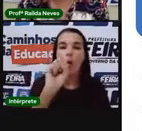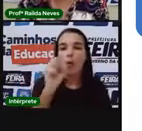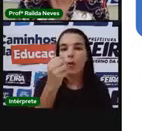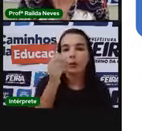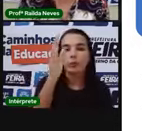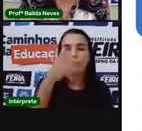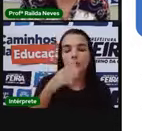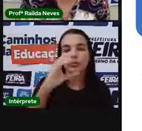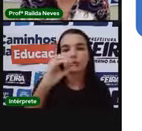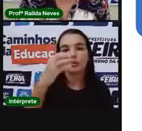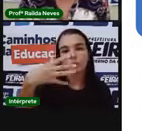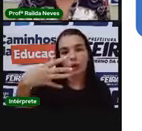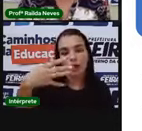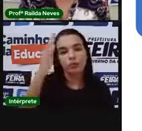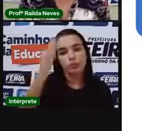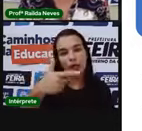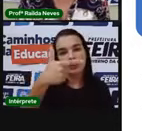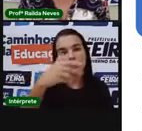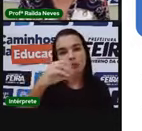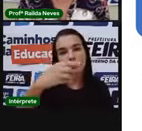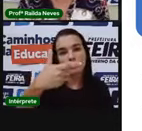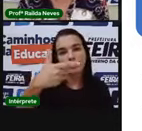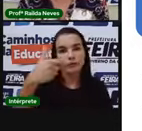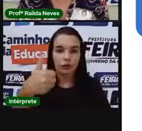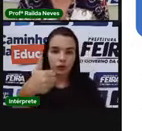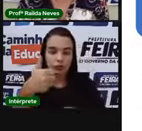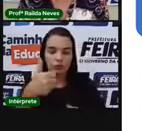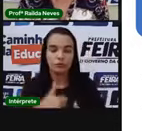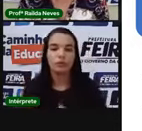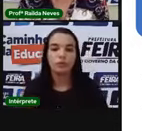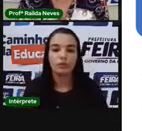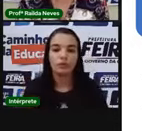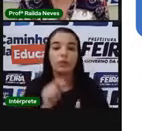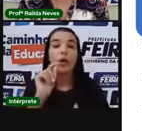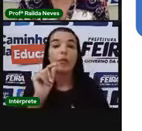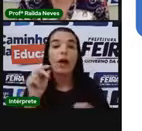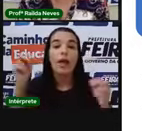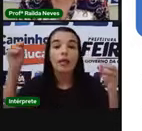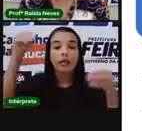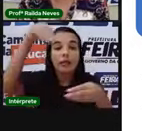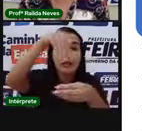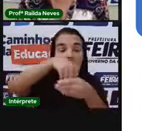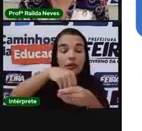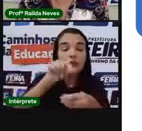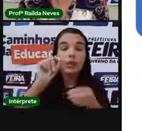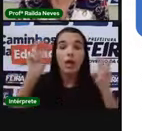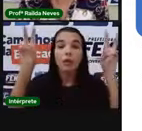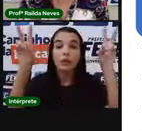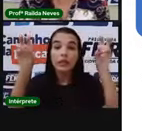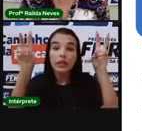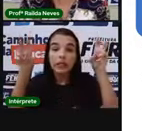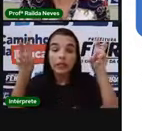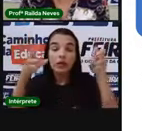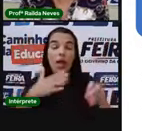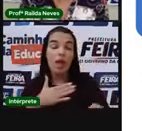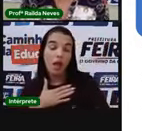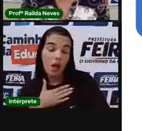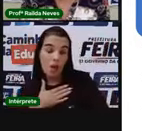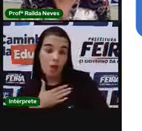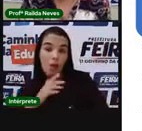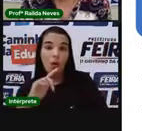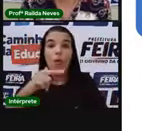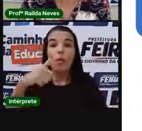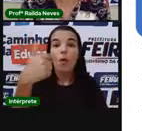8/4/2021. E a gente vai colocar o tema de hoje, eu e o outro, para além